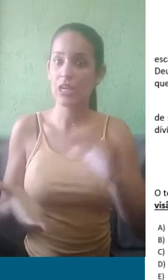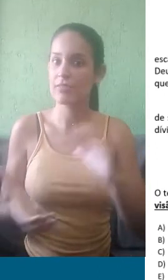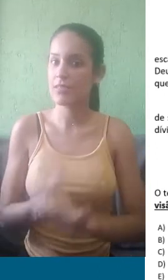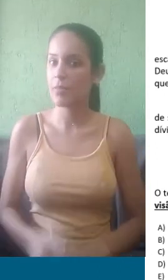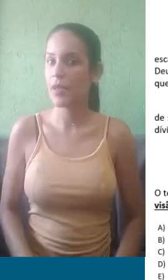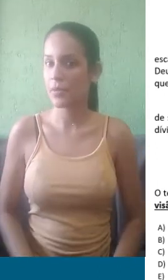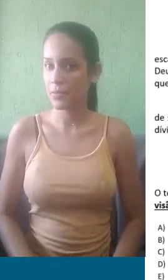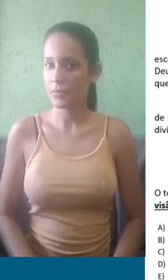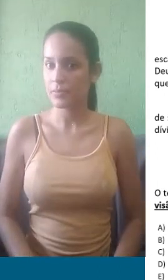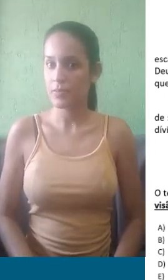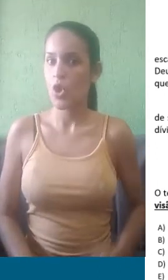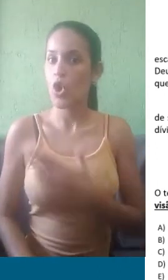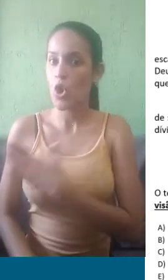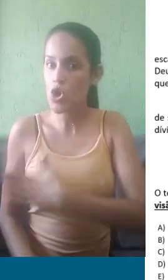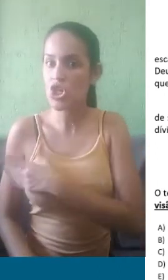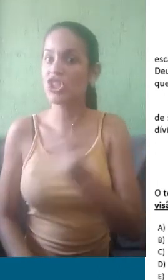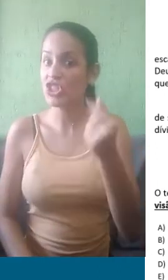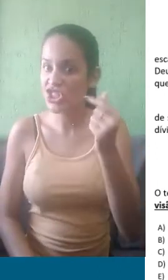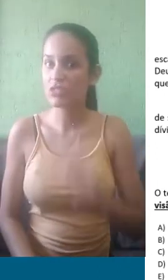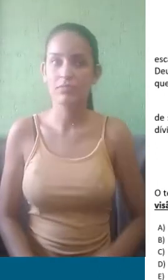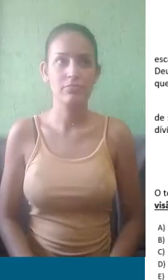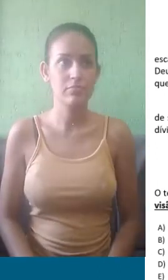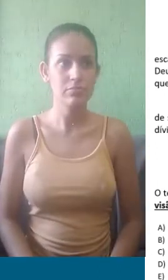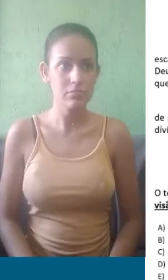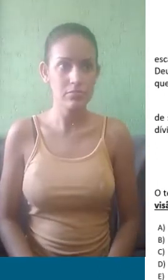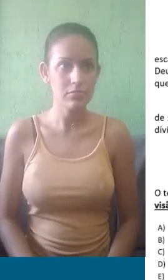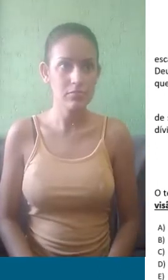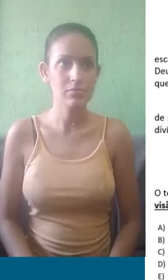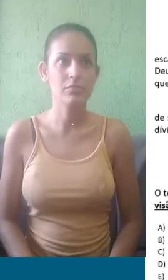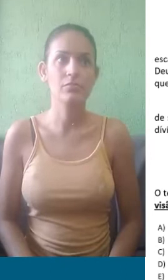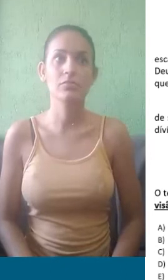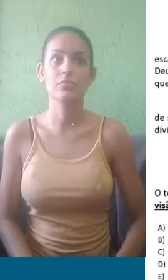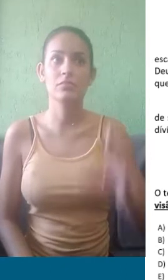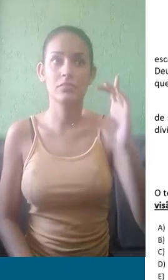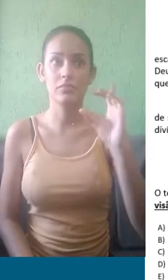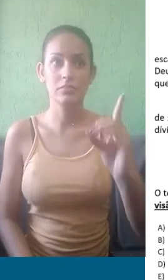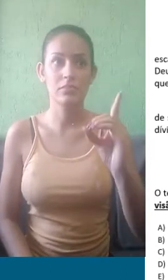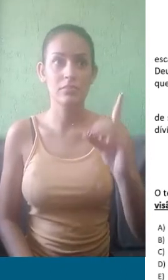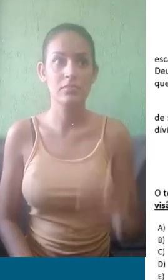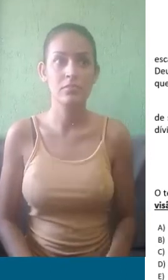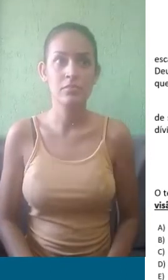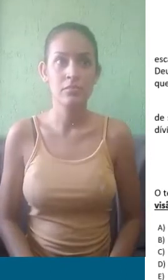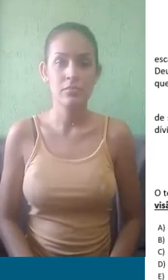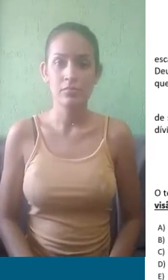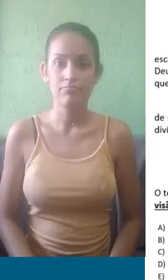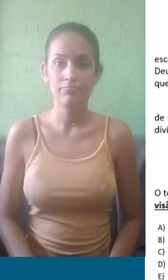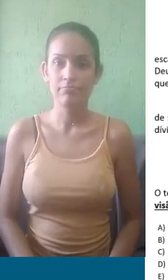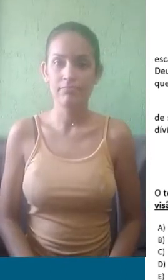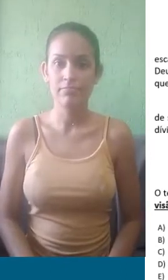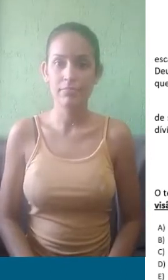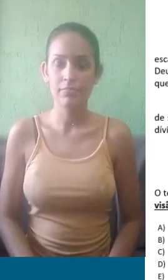E quanto à opção D, devemos perceber principalmente que o texto denuncia que a burguesia é desprovida de qualquer